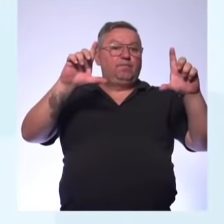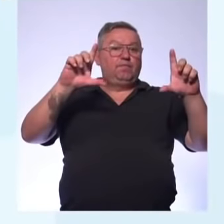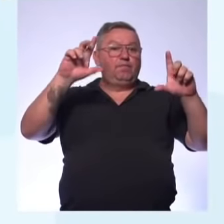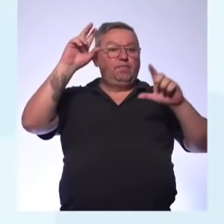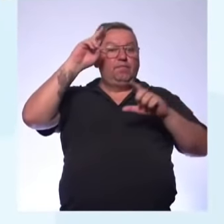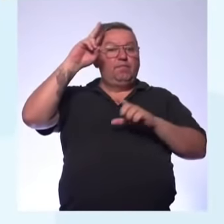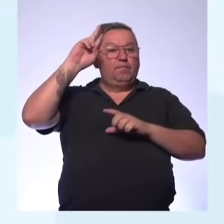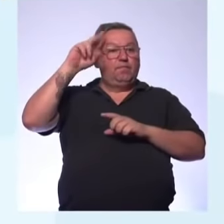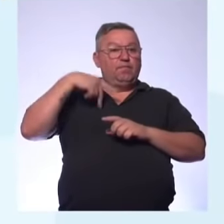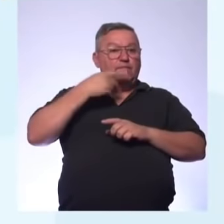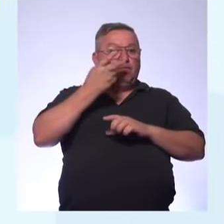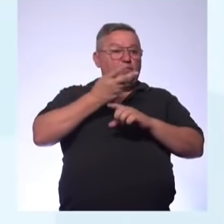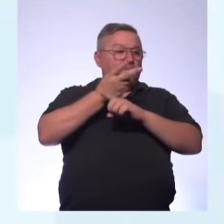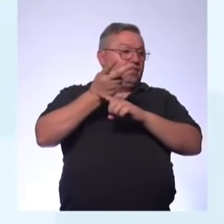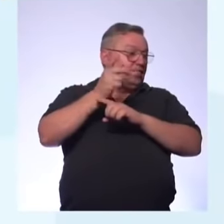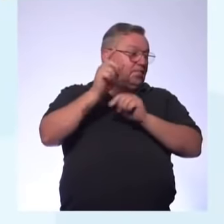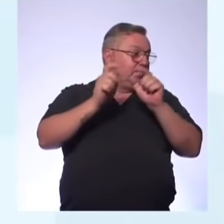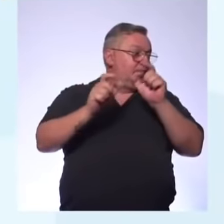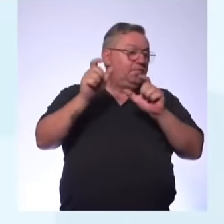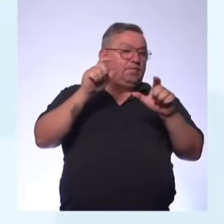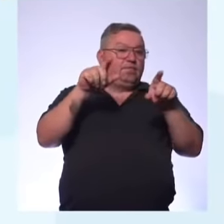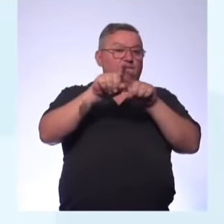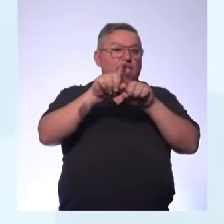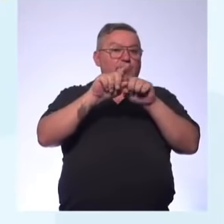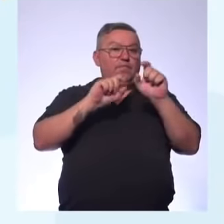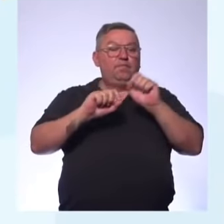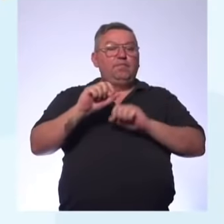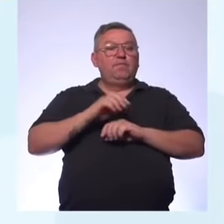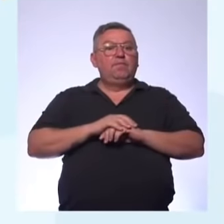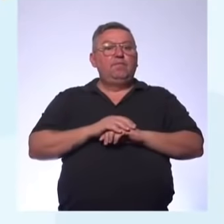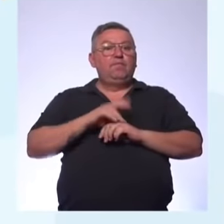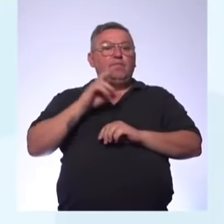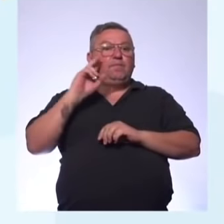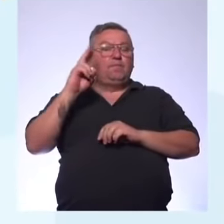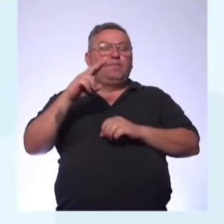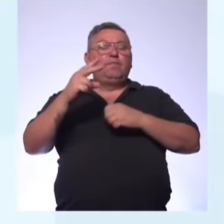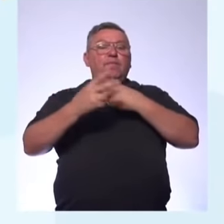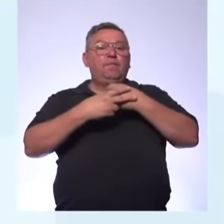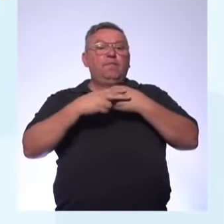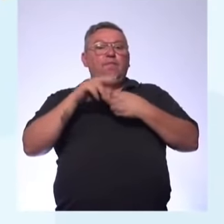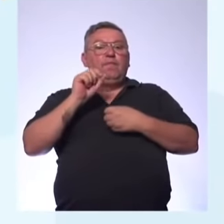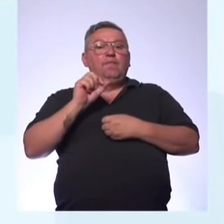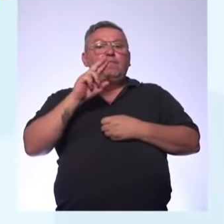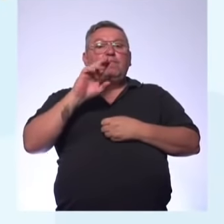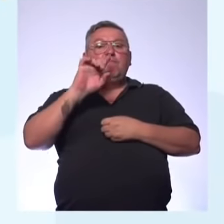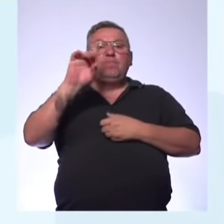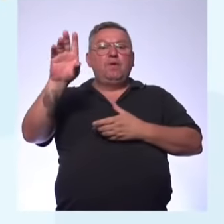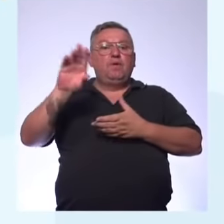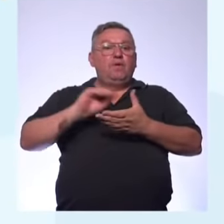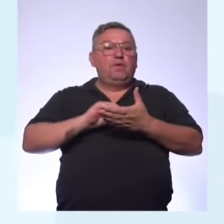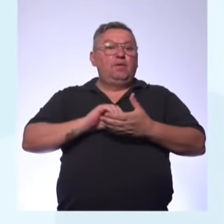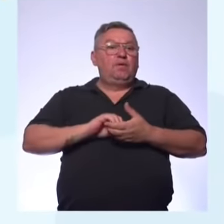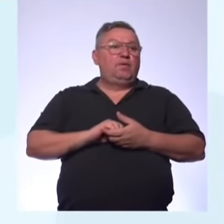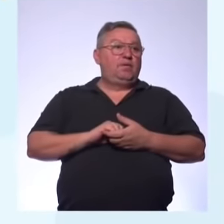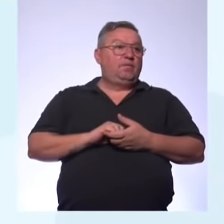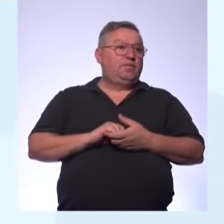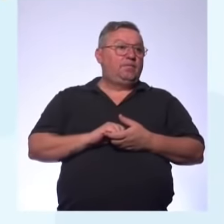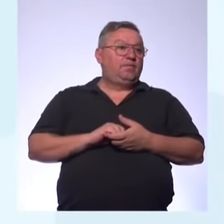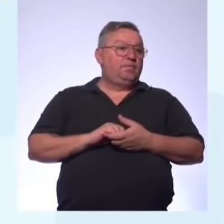lembra que eu falei procura a palavra em Harry de três Olha o verbo to be era só copiá-la